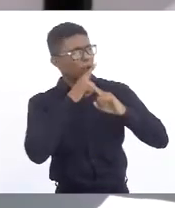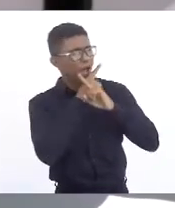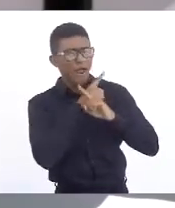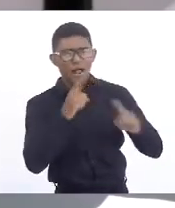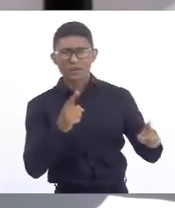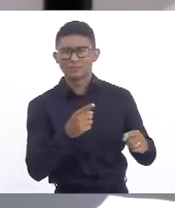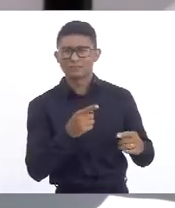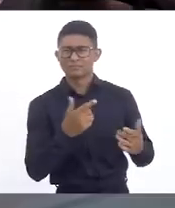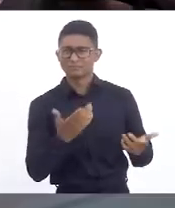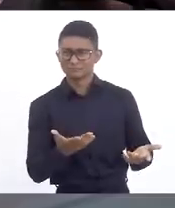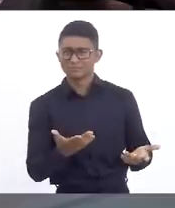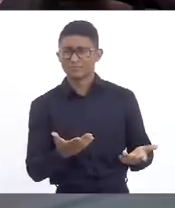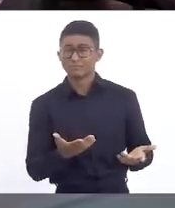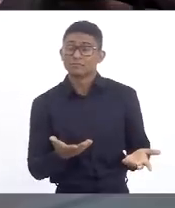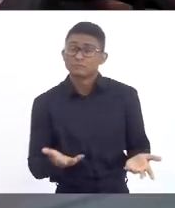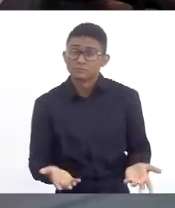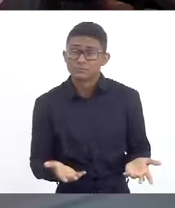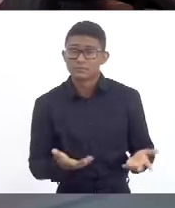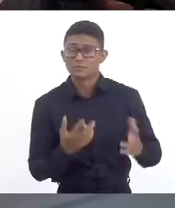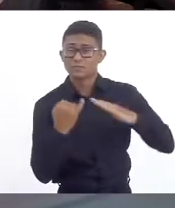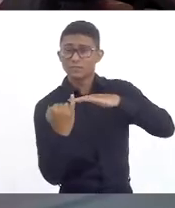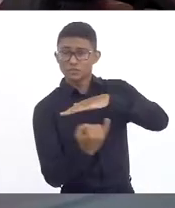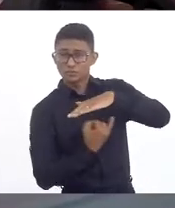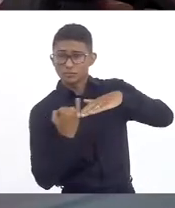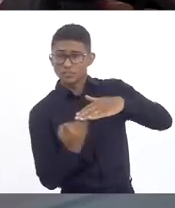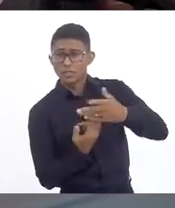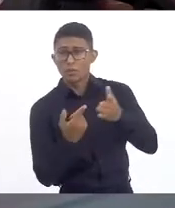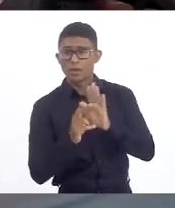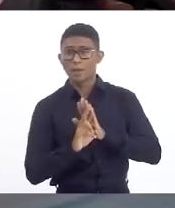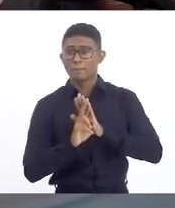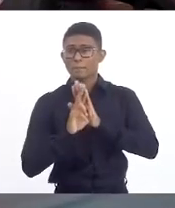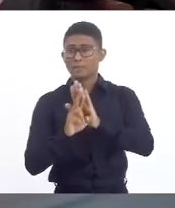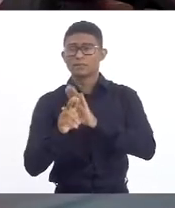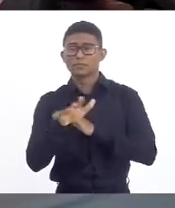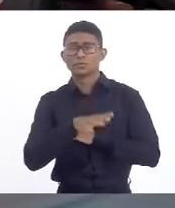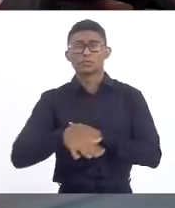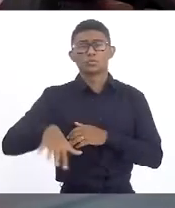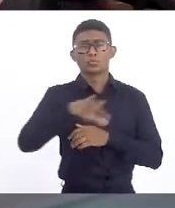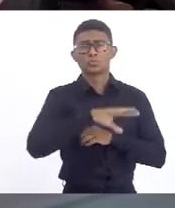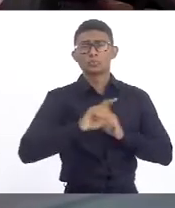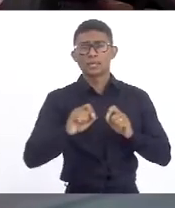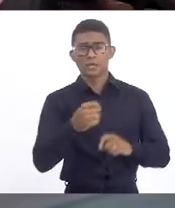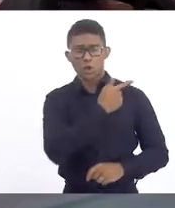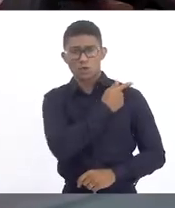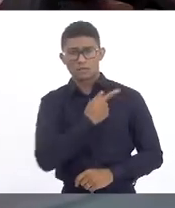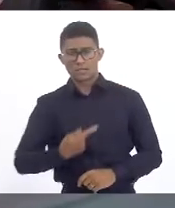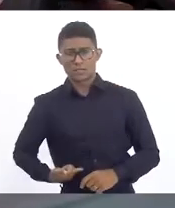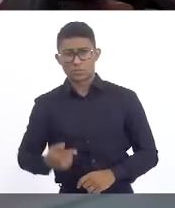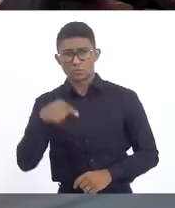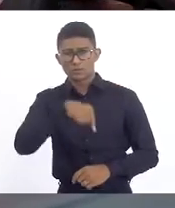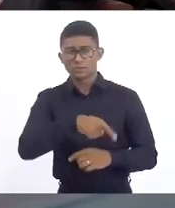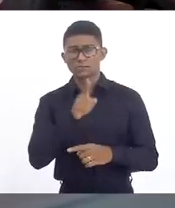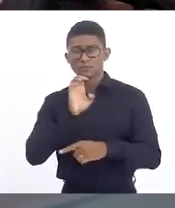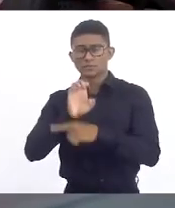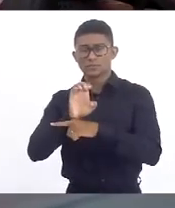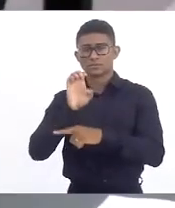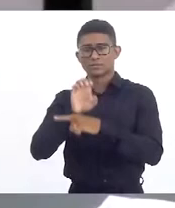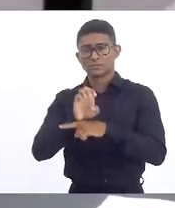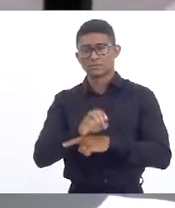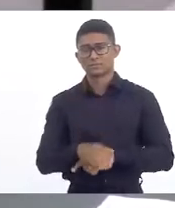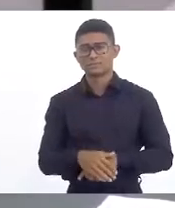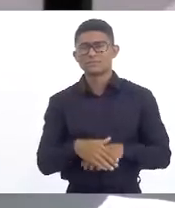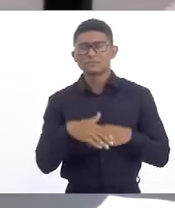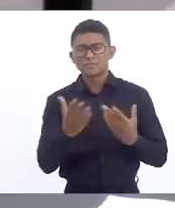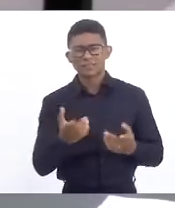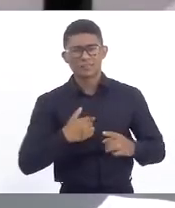institucionalmente representa a todos no Poder Executivo é o governador do Estado. Então, não é a